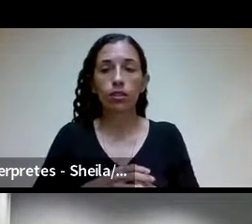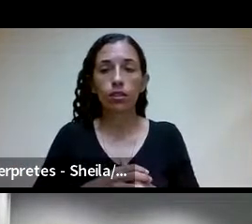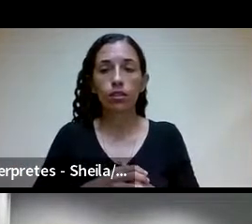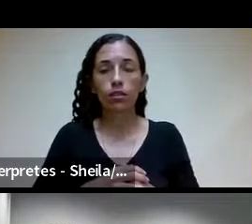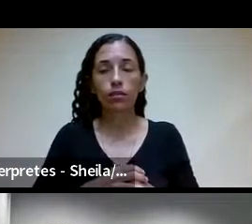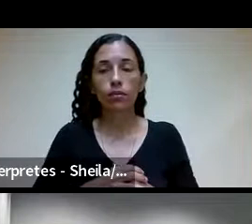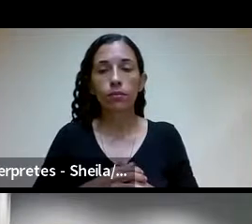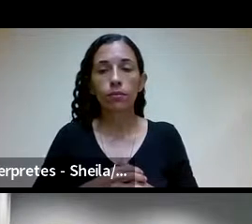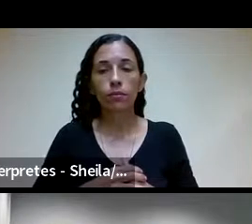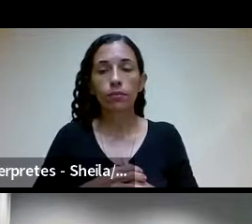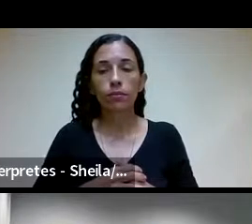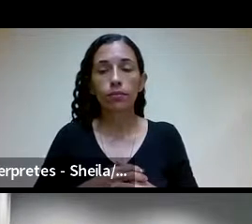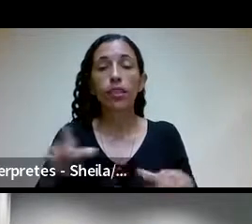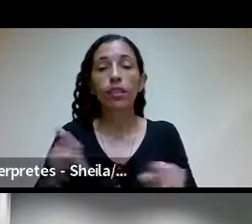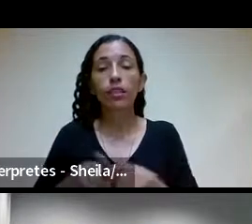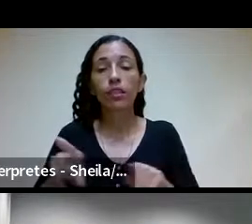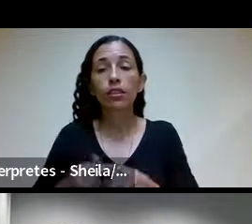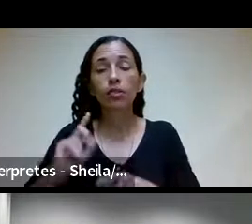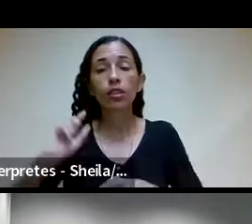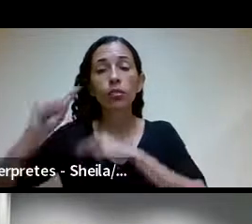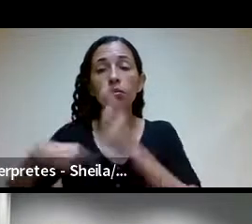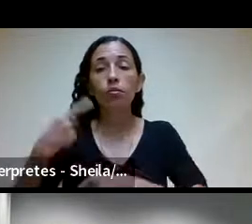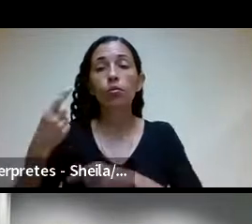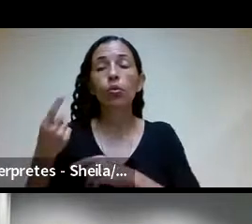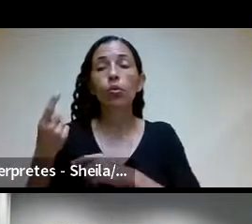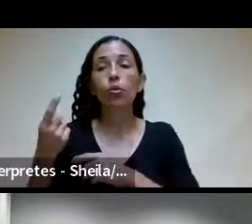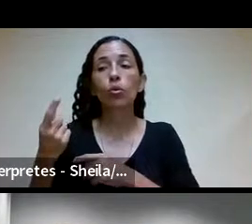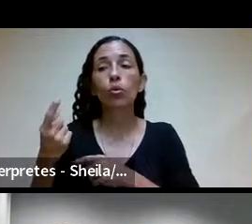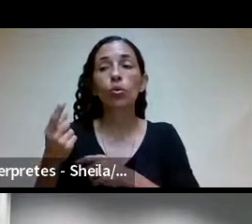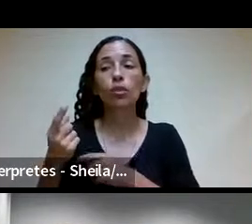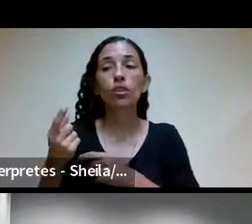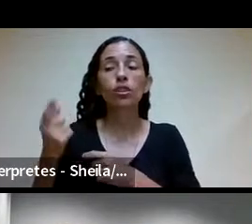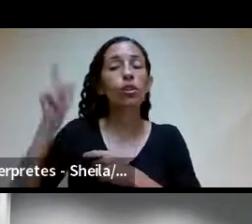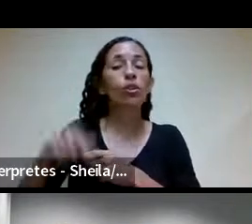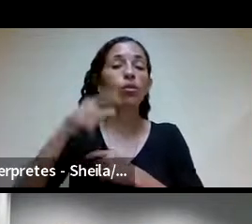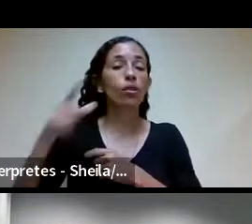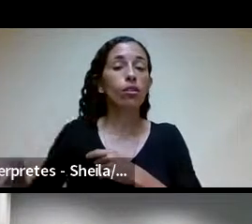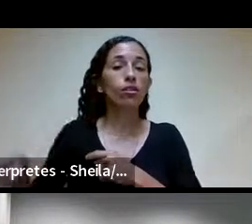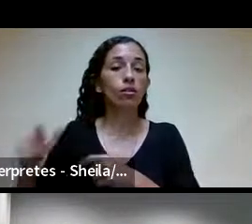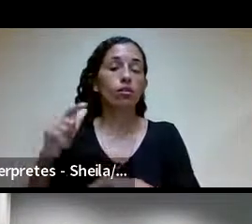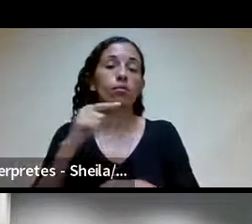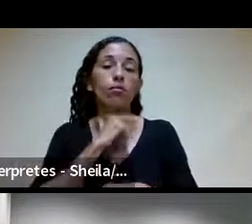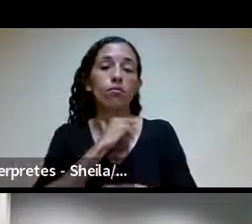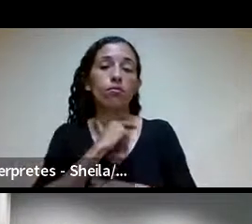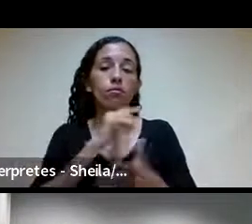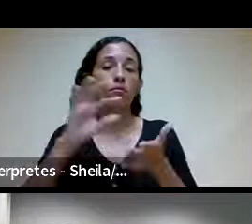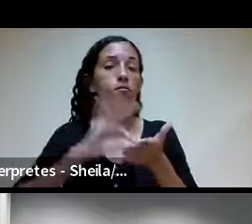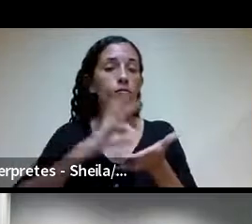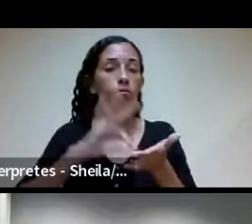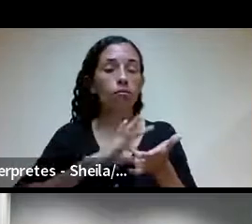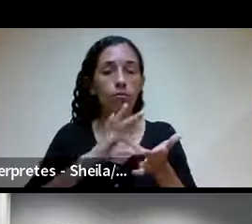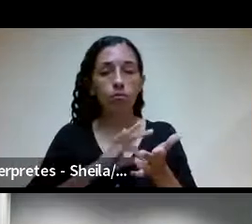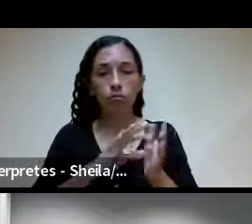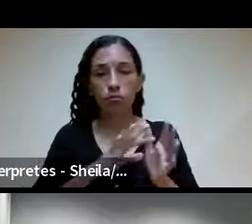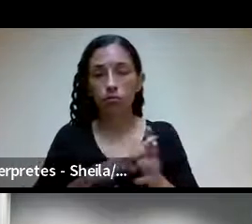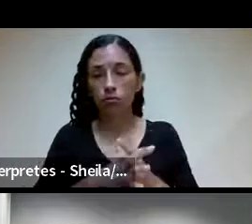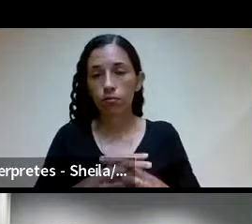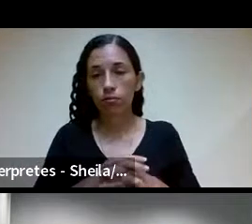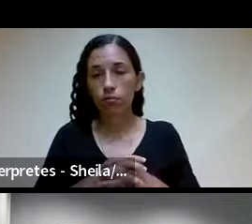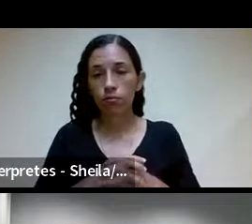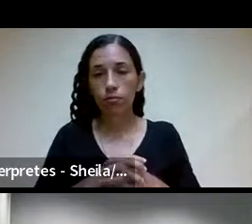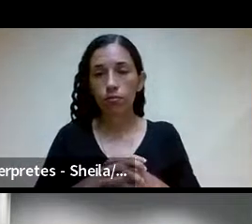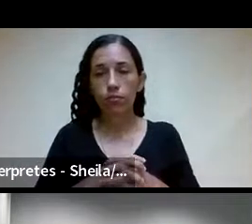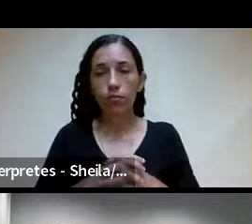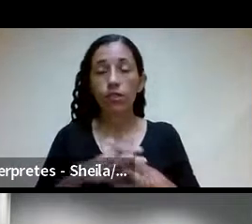pretensão política eleitoral. No tocante à outra candidata, Gilda Barreto, além da inexistência de movimentação de recursos de campanha, a alegada fraude